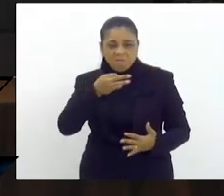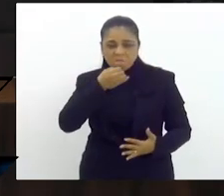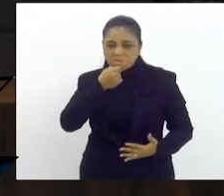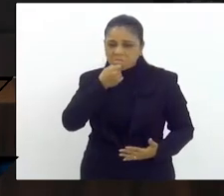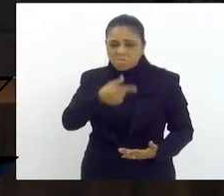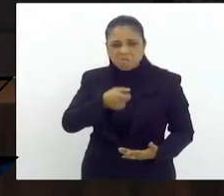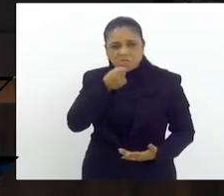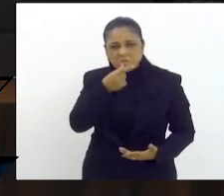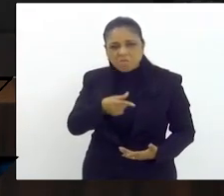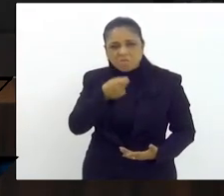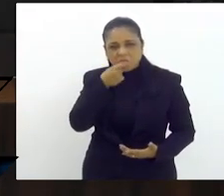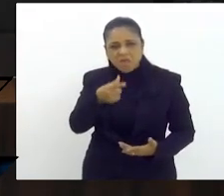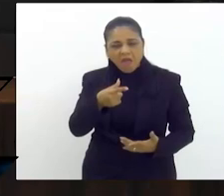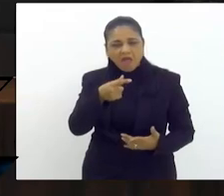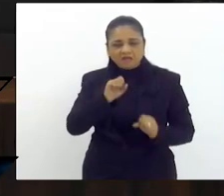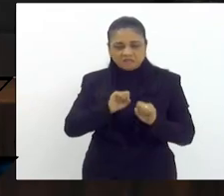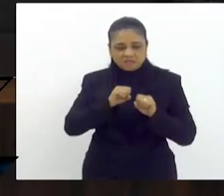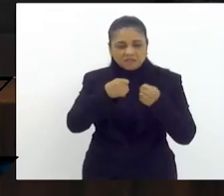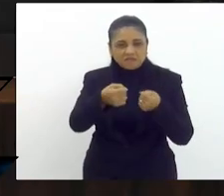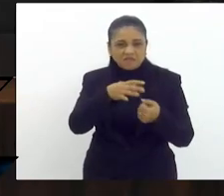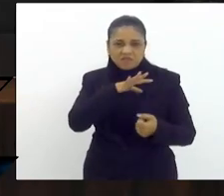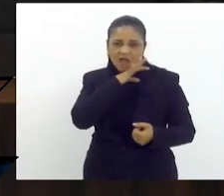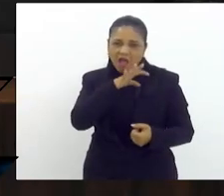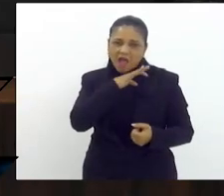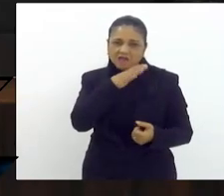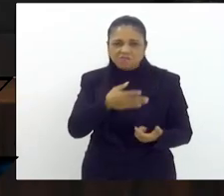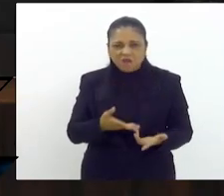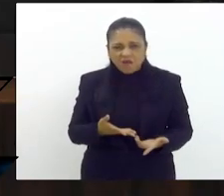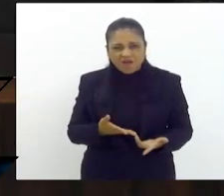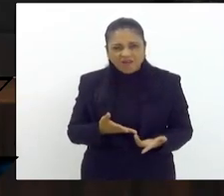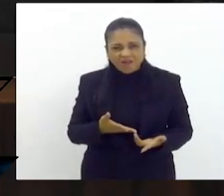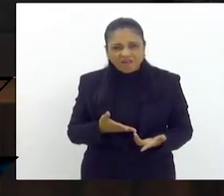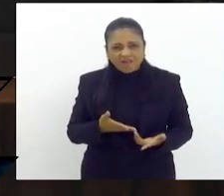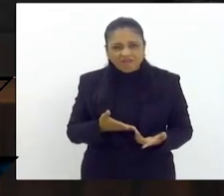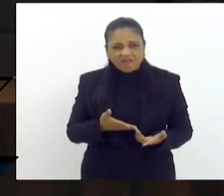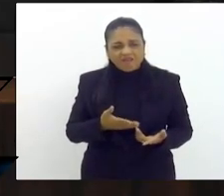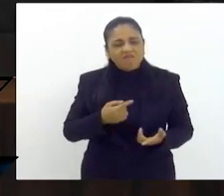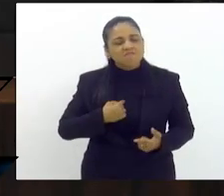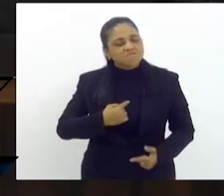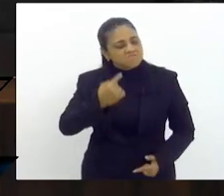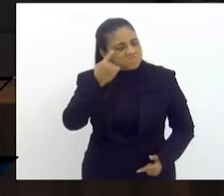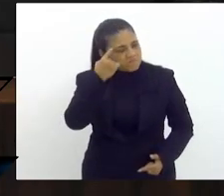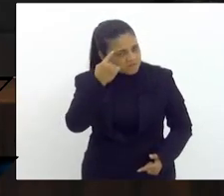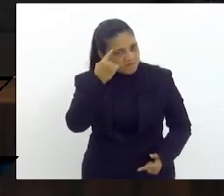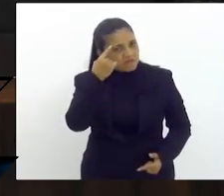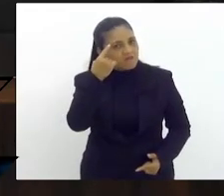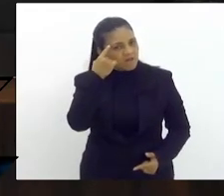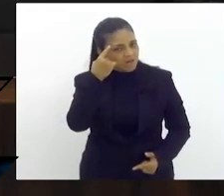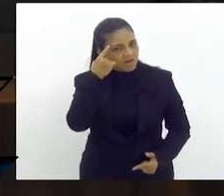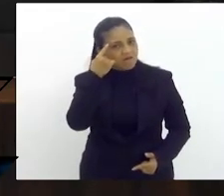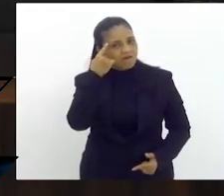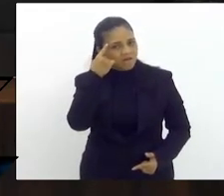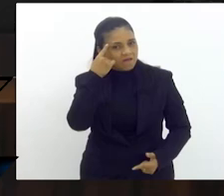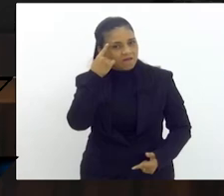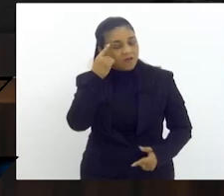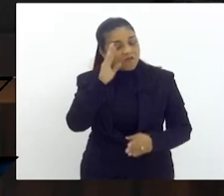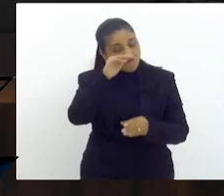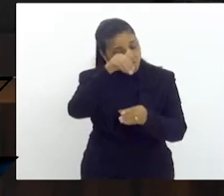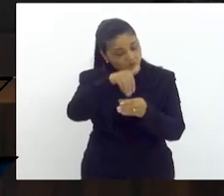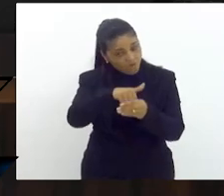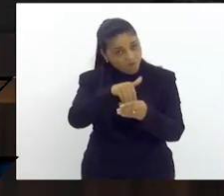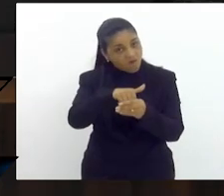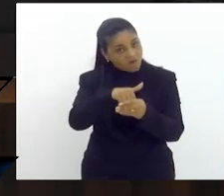na defesa animal então era importante que a gente pensasse muito bem para onde vai o nosso voto